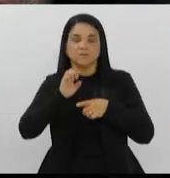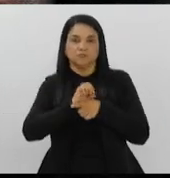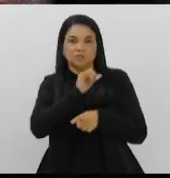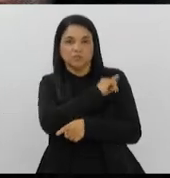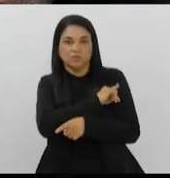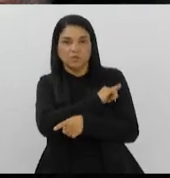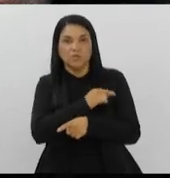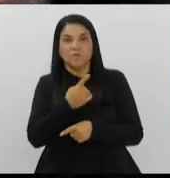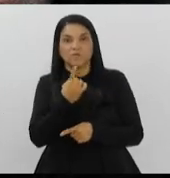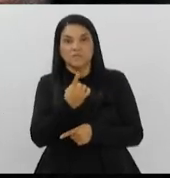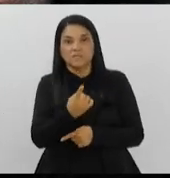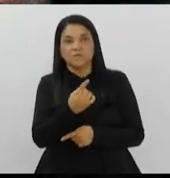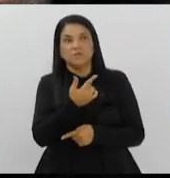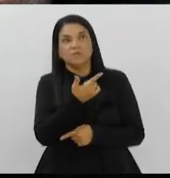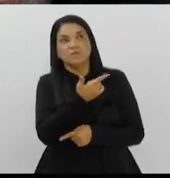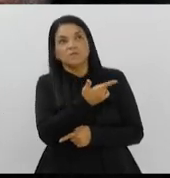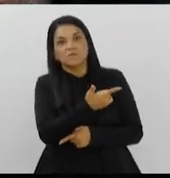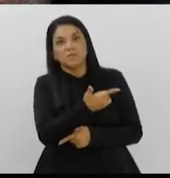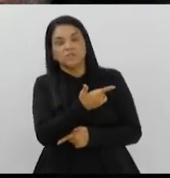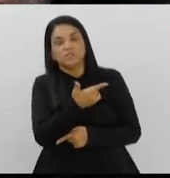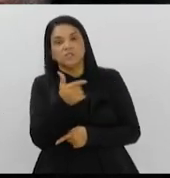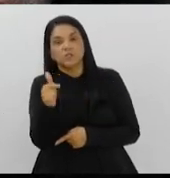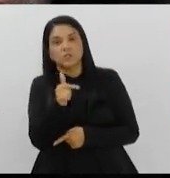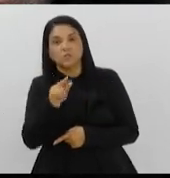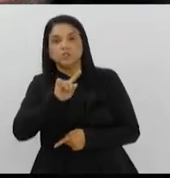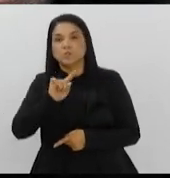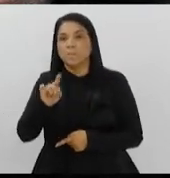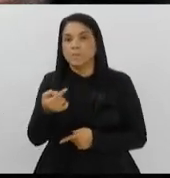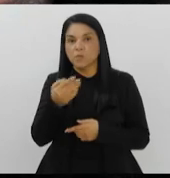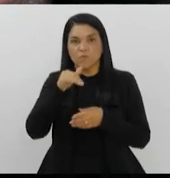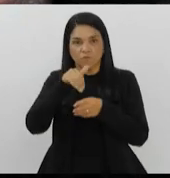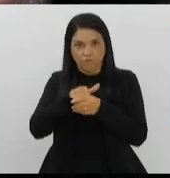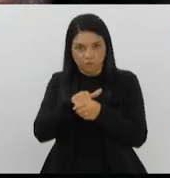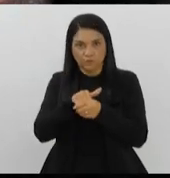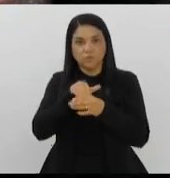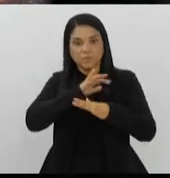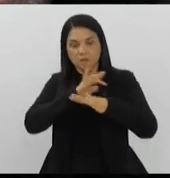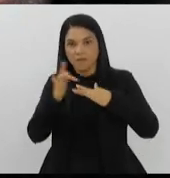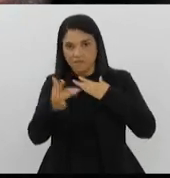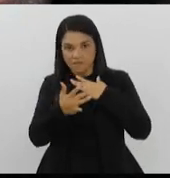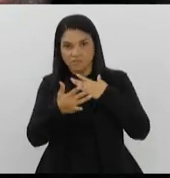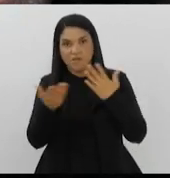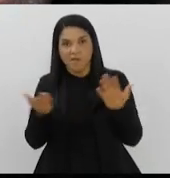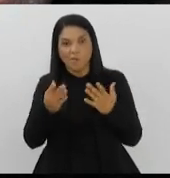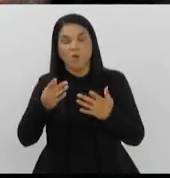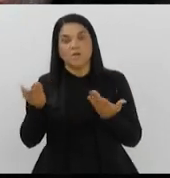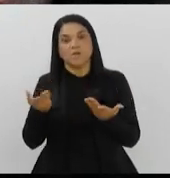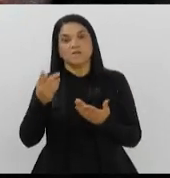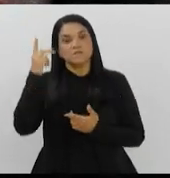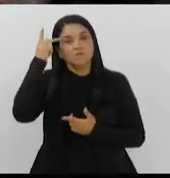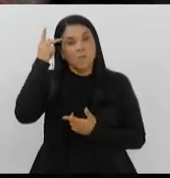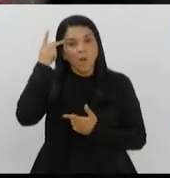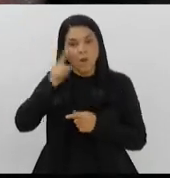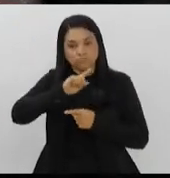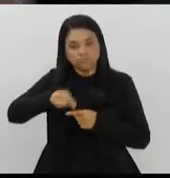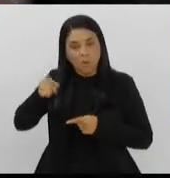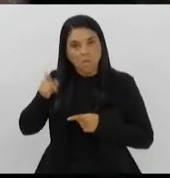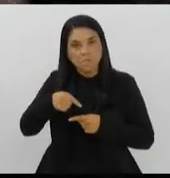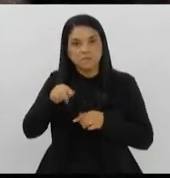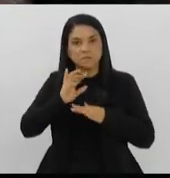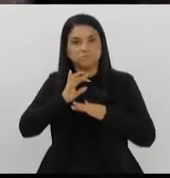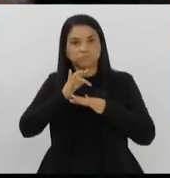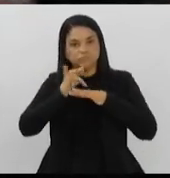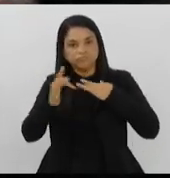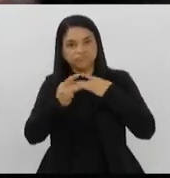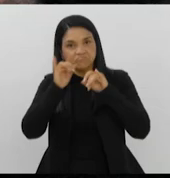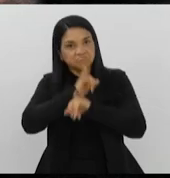votos, eu fiz 102 mil pelas redes sociais, que está sendo censurada agora em São Paulo e amanhã pode ser aqui no Rio de Janeiro. Deputado